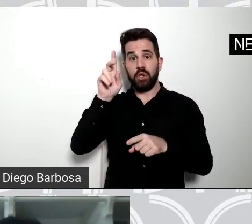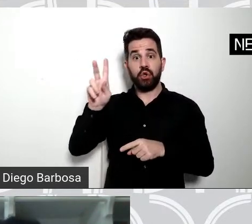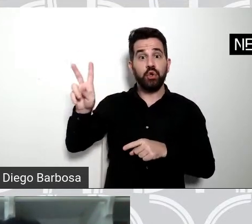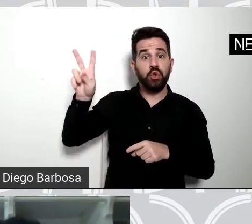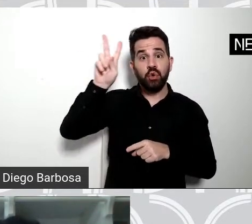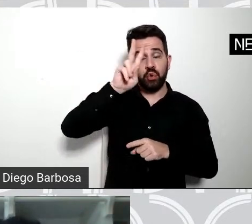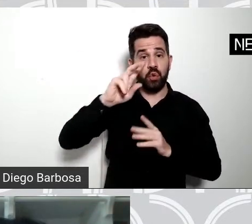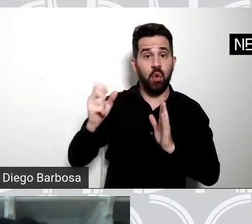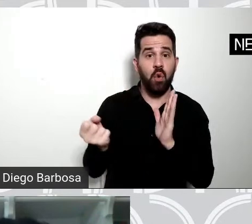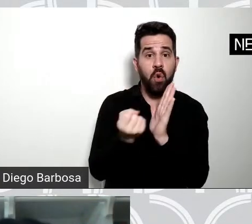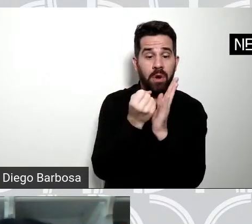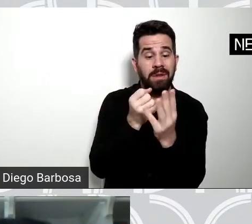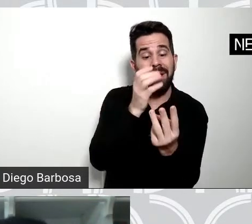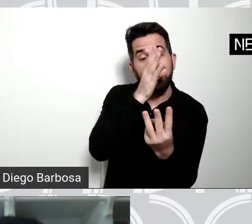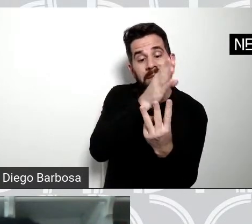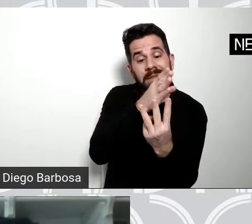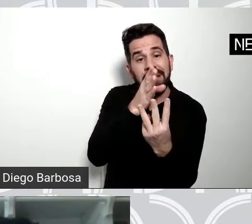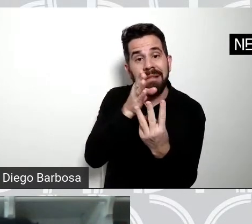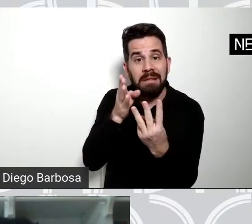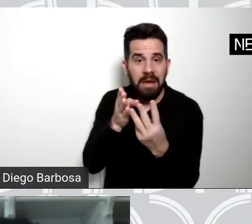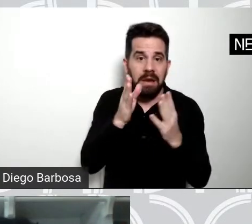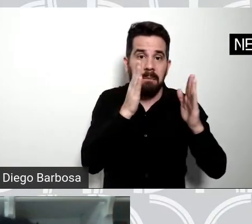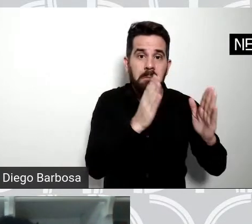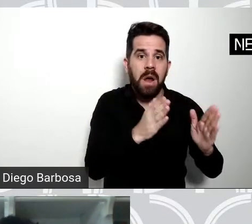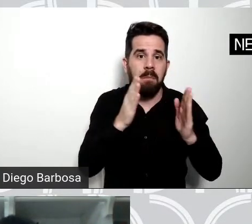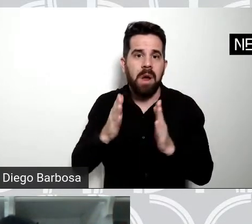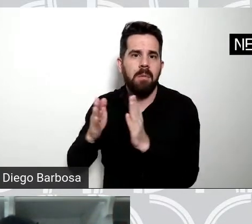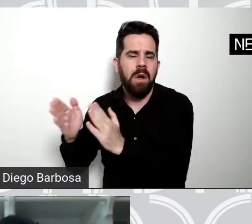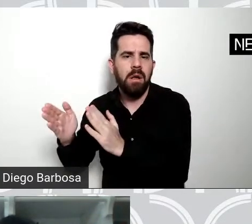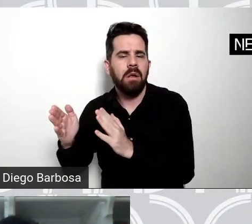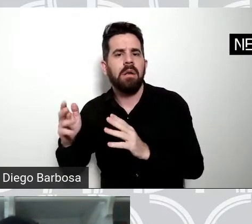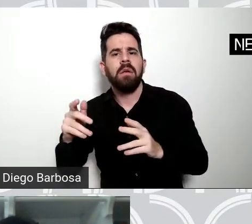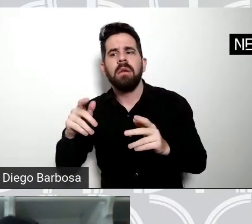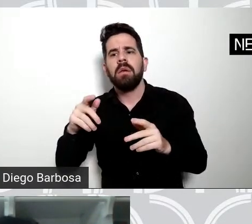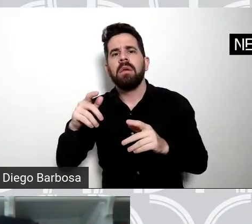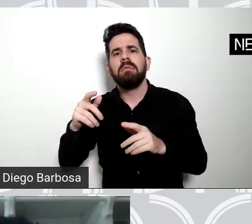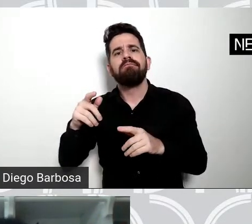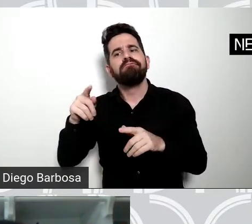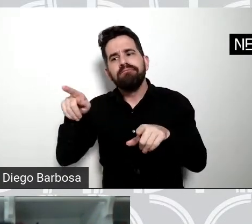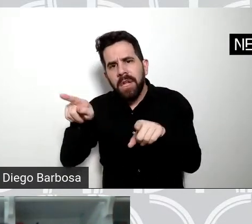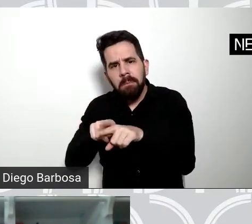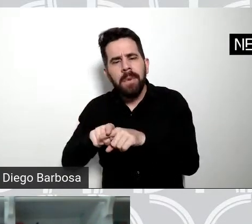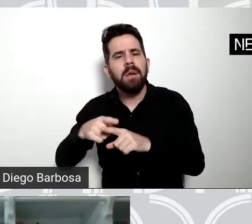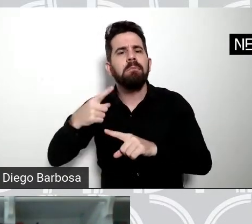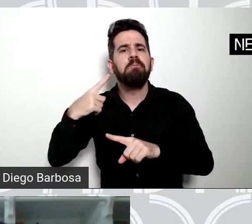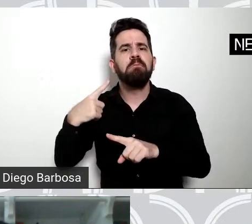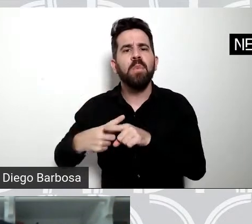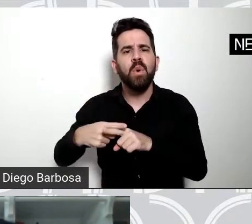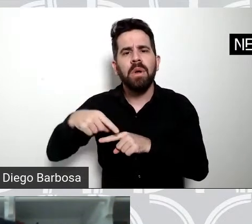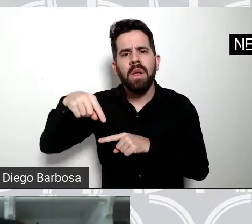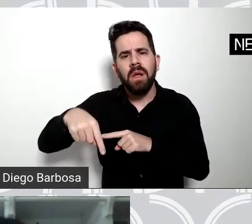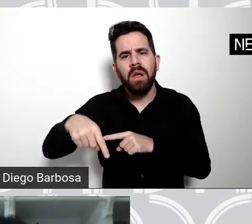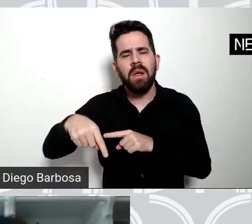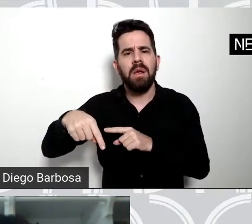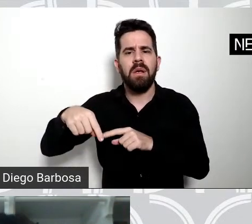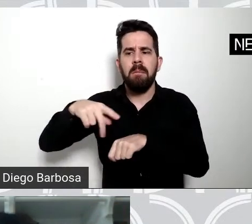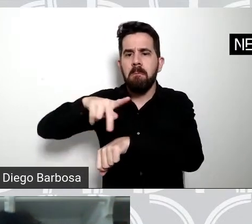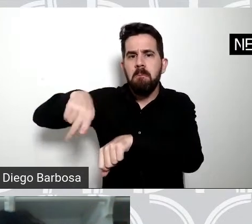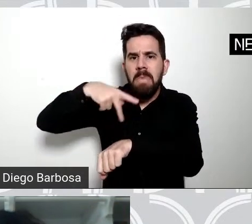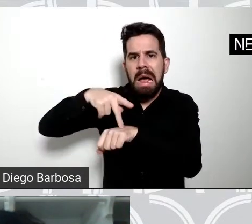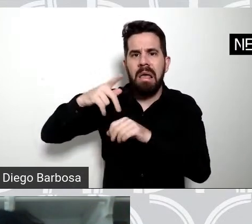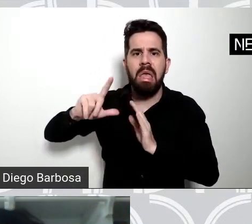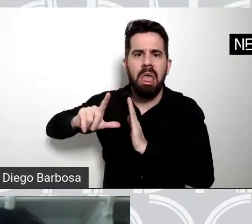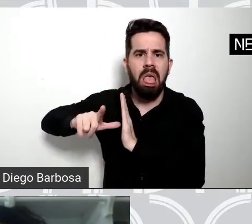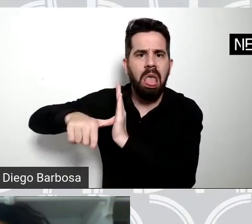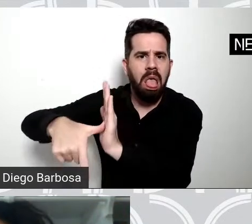São três períodos, né, que ele determina em função do grau de consciência da dependência cultural do